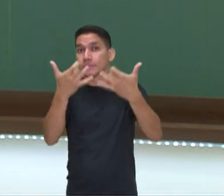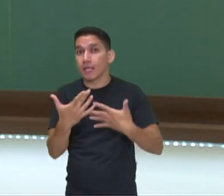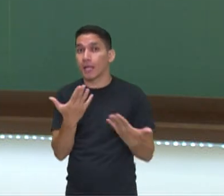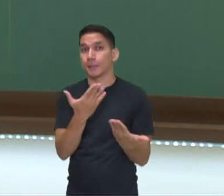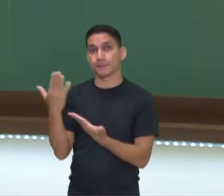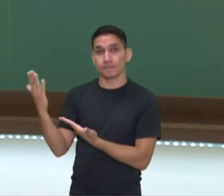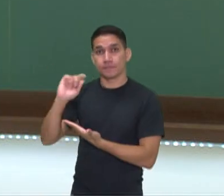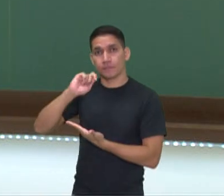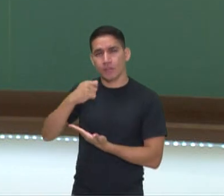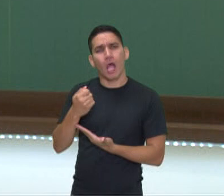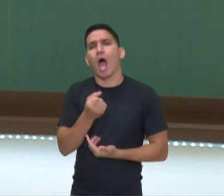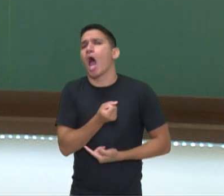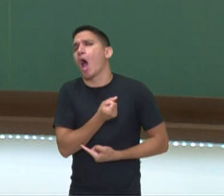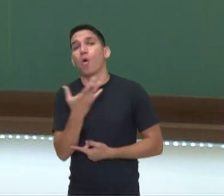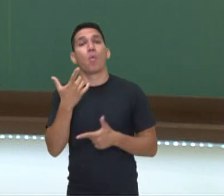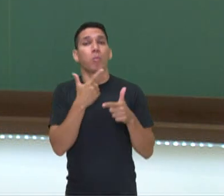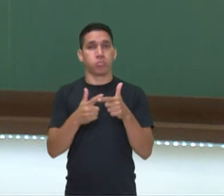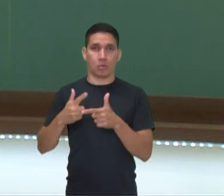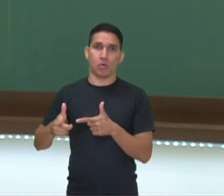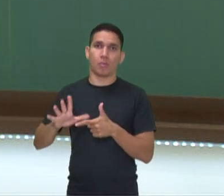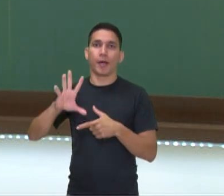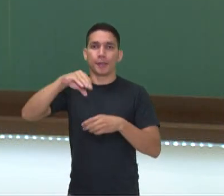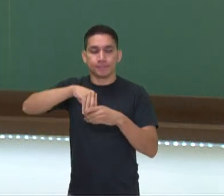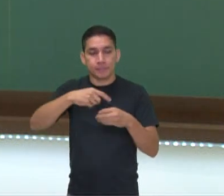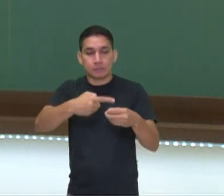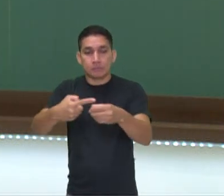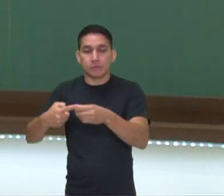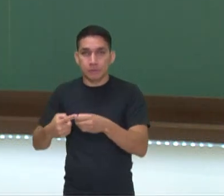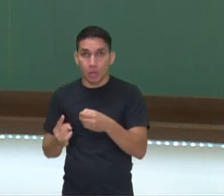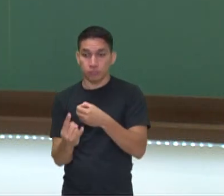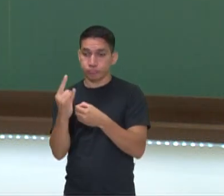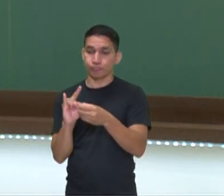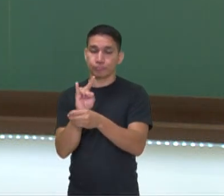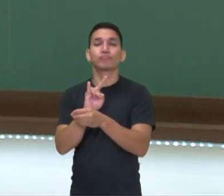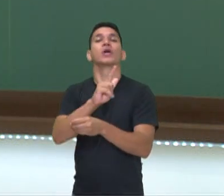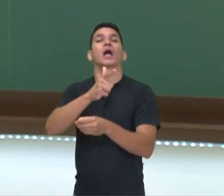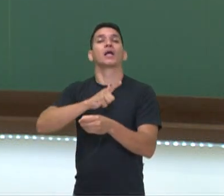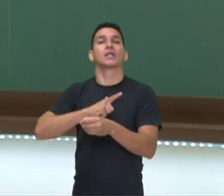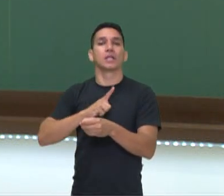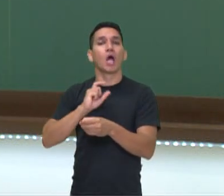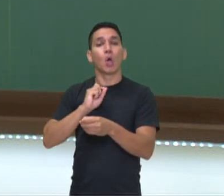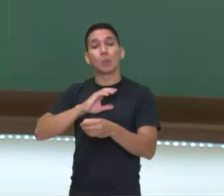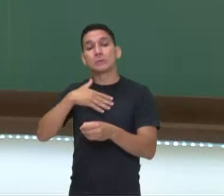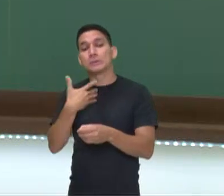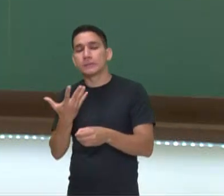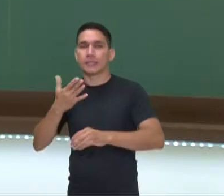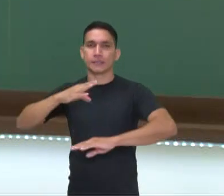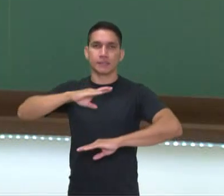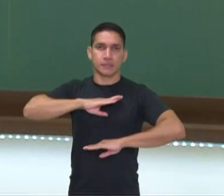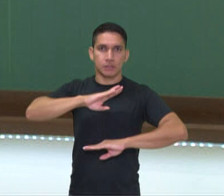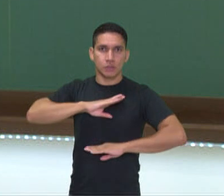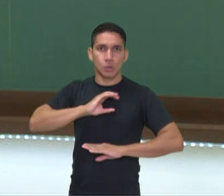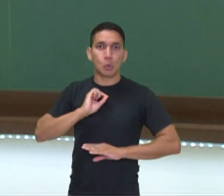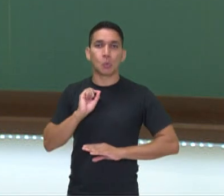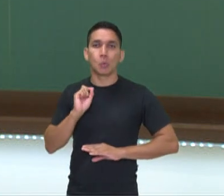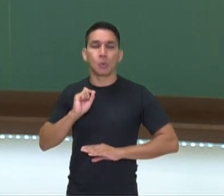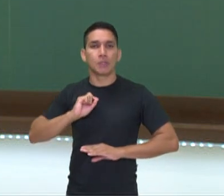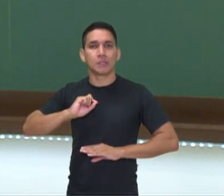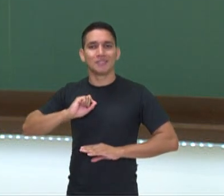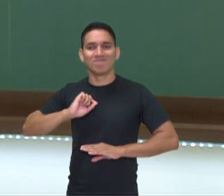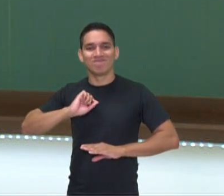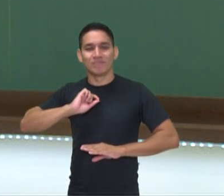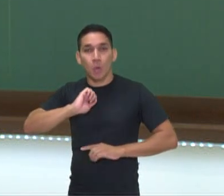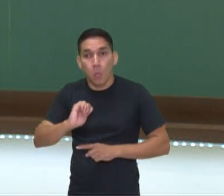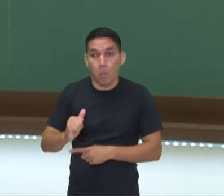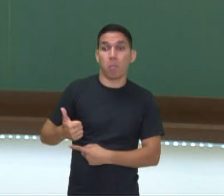você alguns dos problemas que nós temos nas áreas urbanas, algumas condições que não são